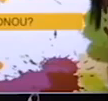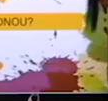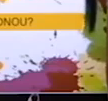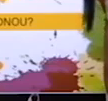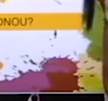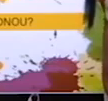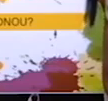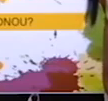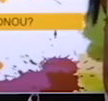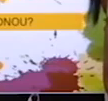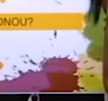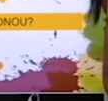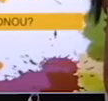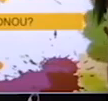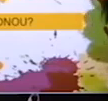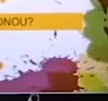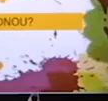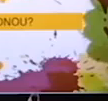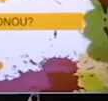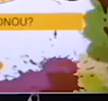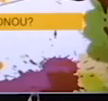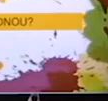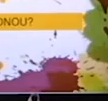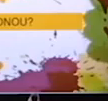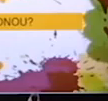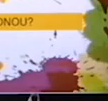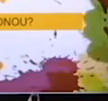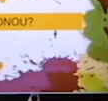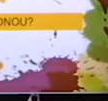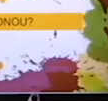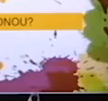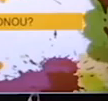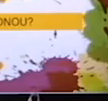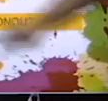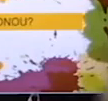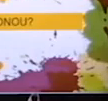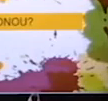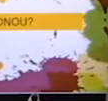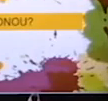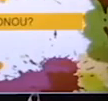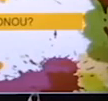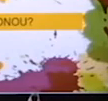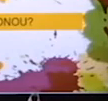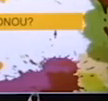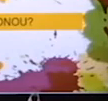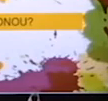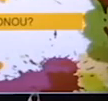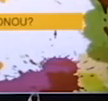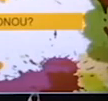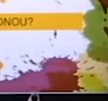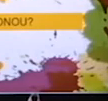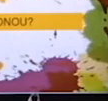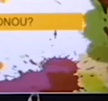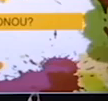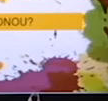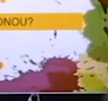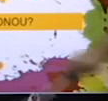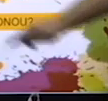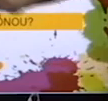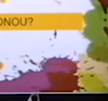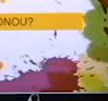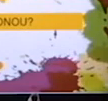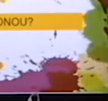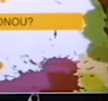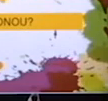aposentadoria. 8, 9, 10. Nossa, já